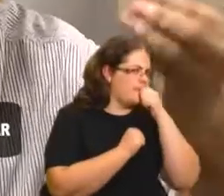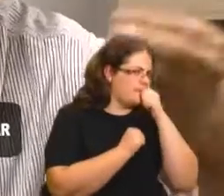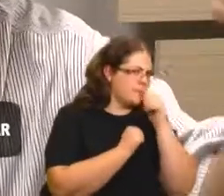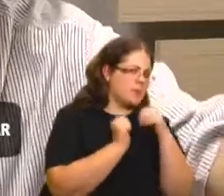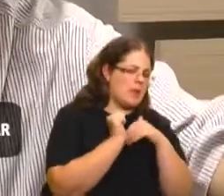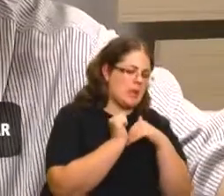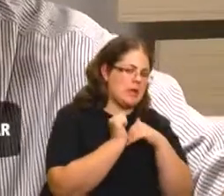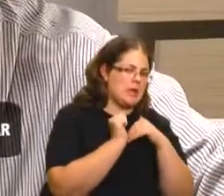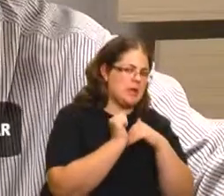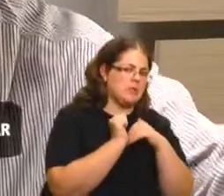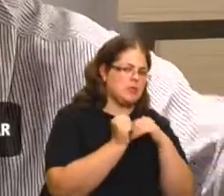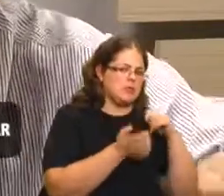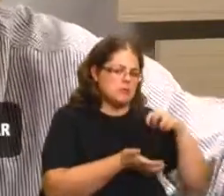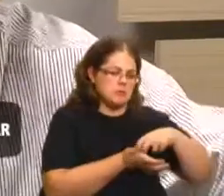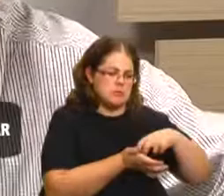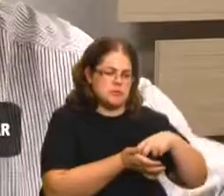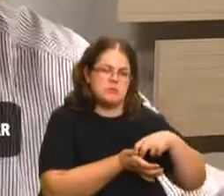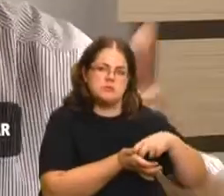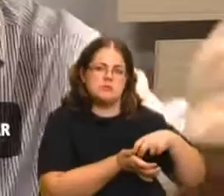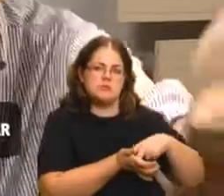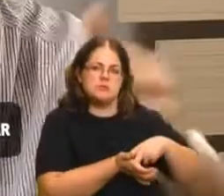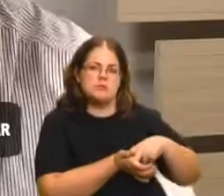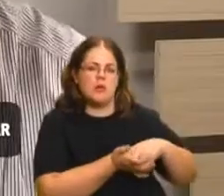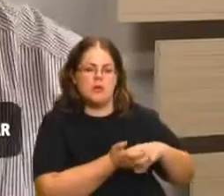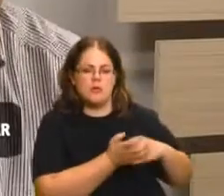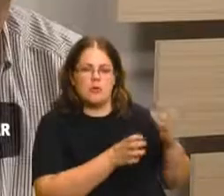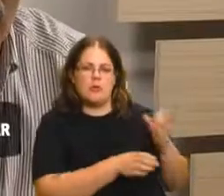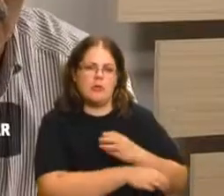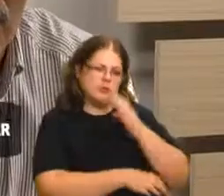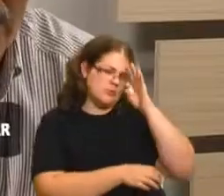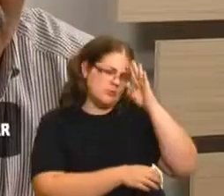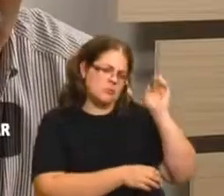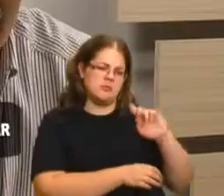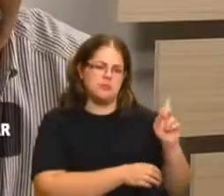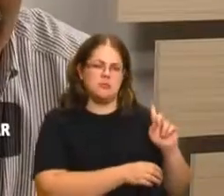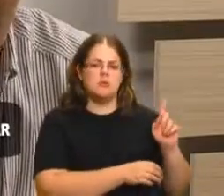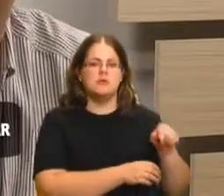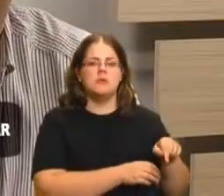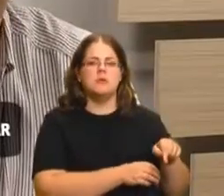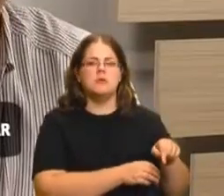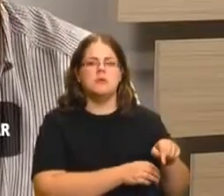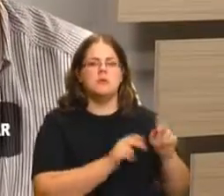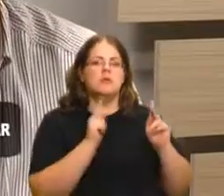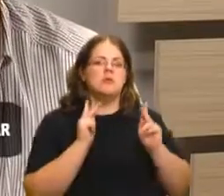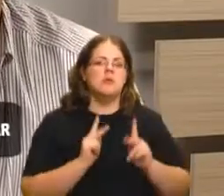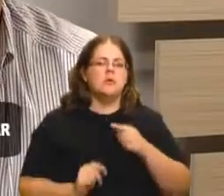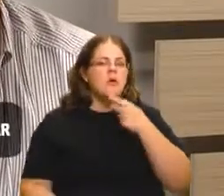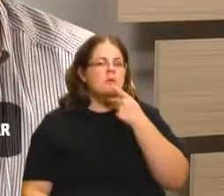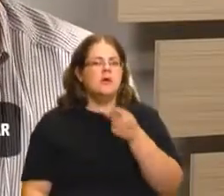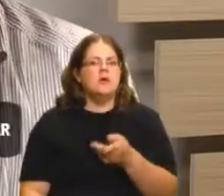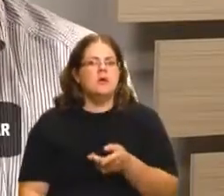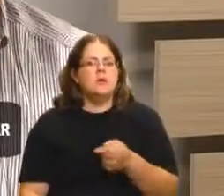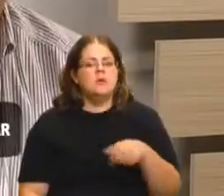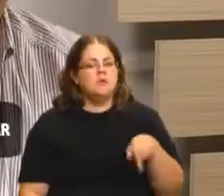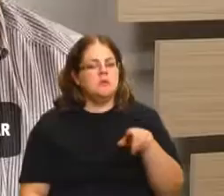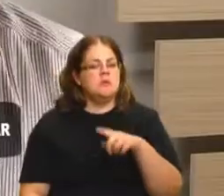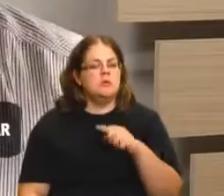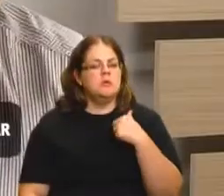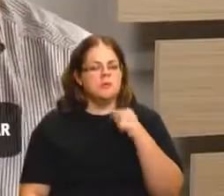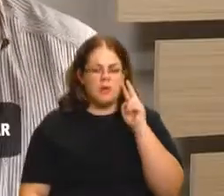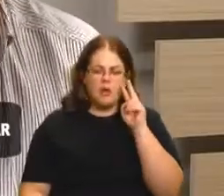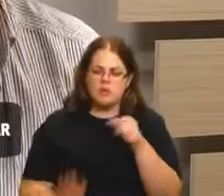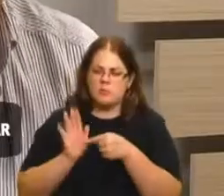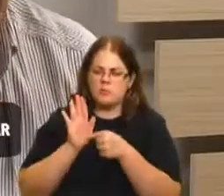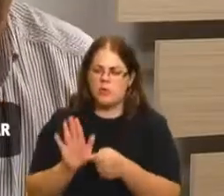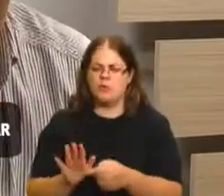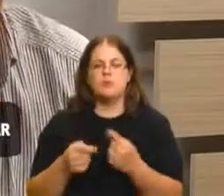os torturadores esconderam. Não fui parte dos militares, como o Lucas deixou bem claro. Então, muita gente diz assim: mas vocês só